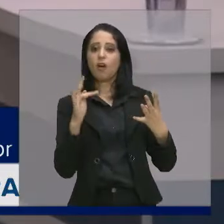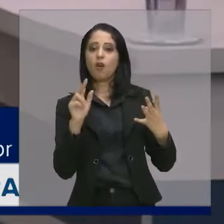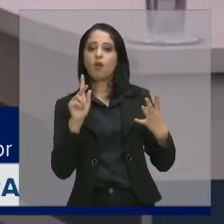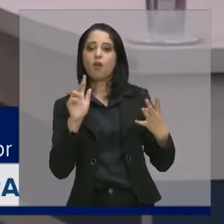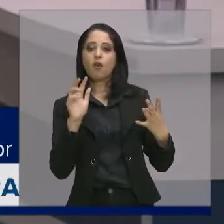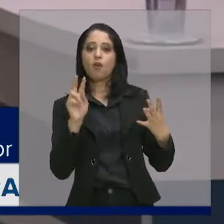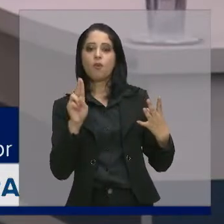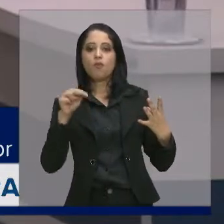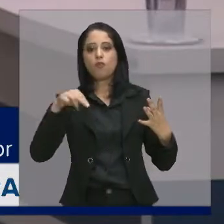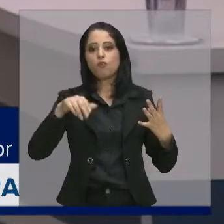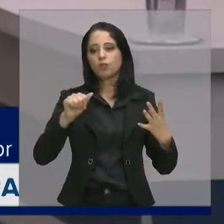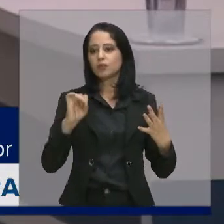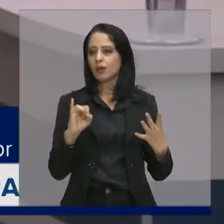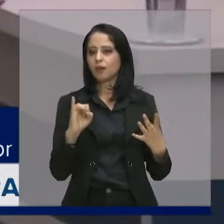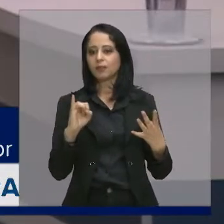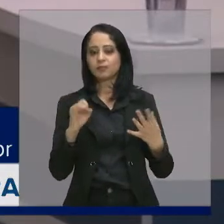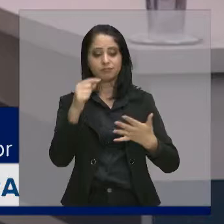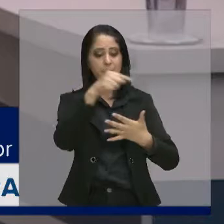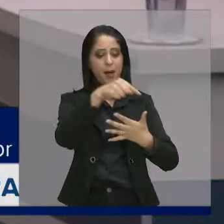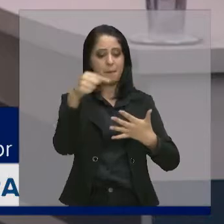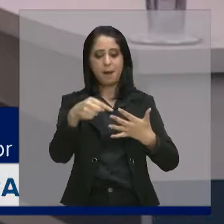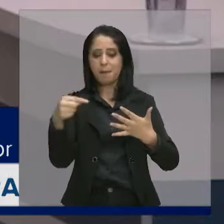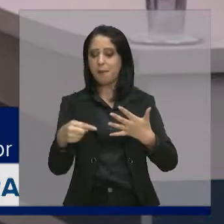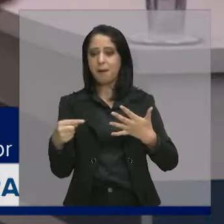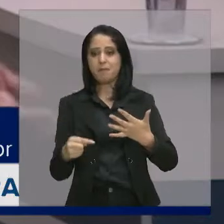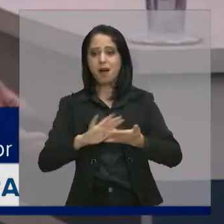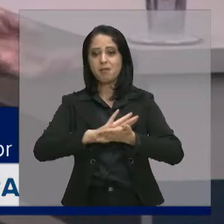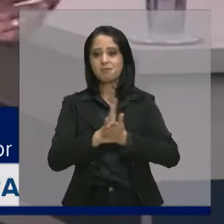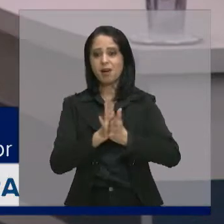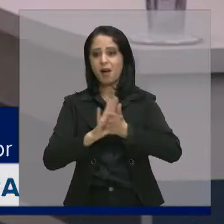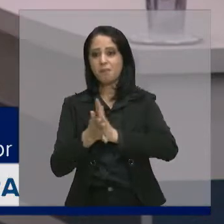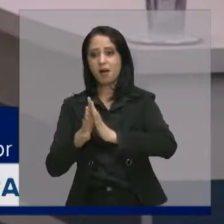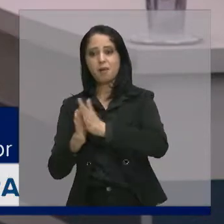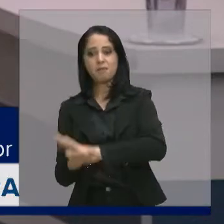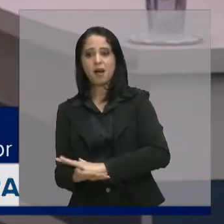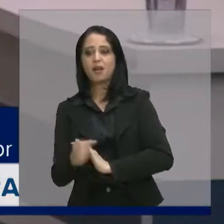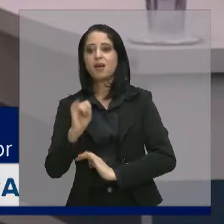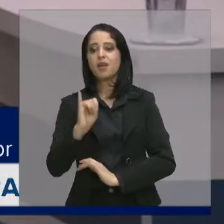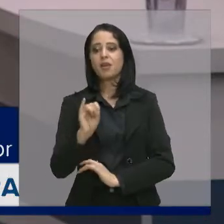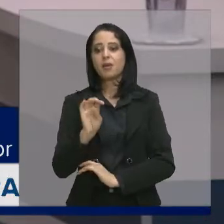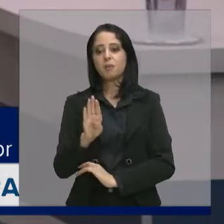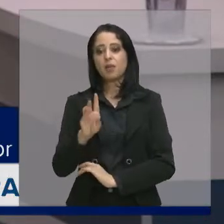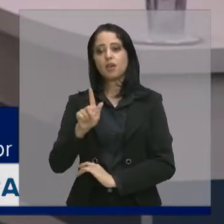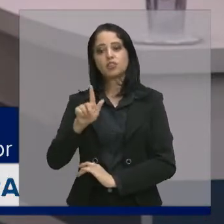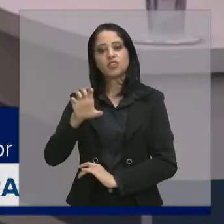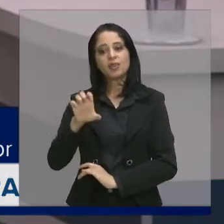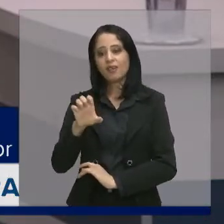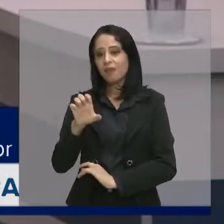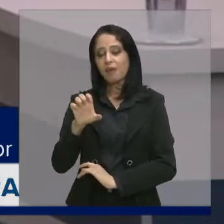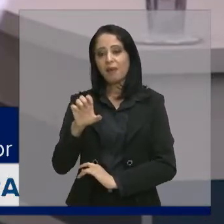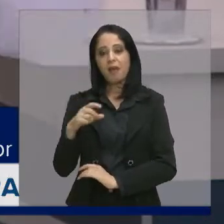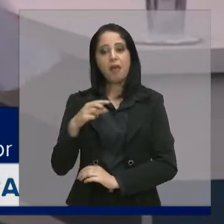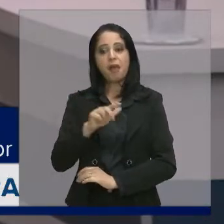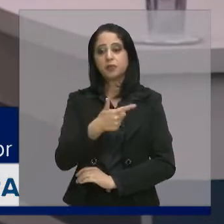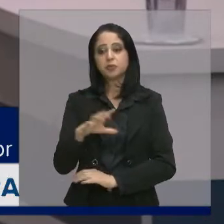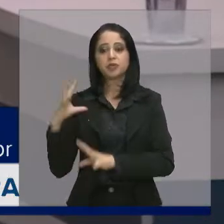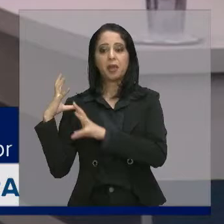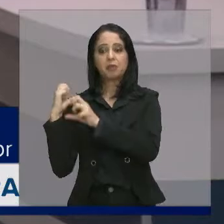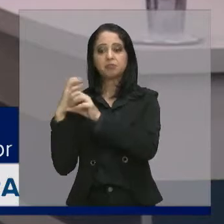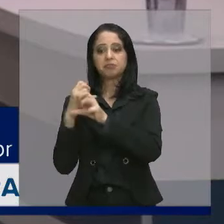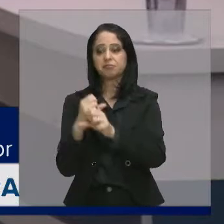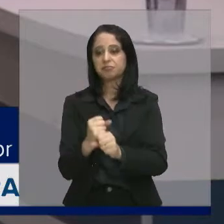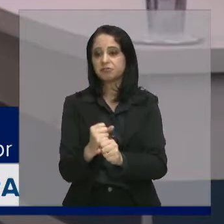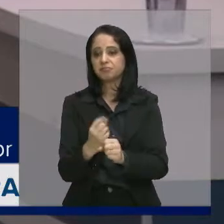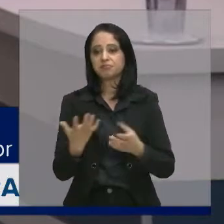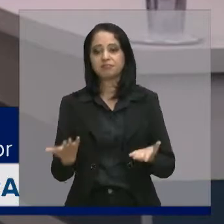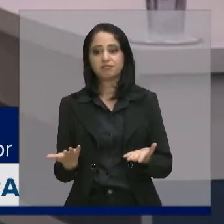dizer, desmantelando todas as instituições, IBGE, que não teve censo esse ano, está todo mundo aí sem saber